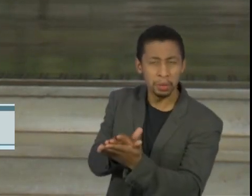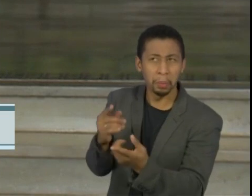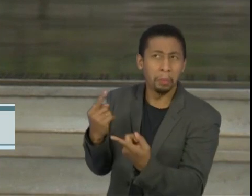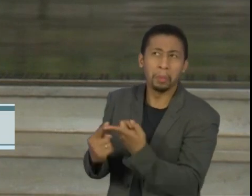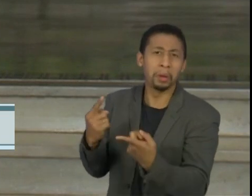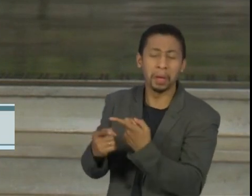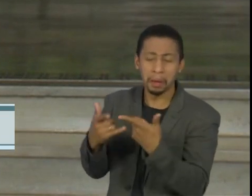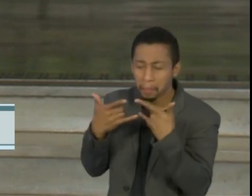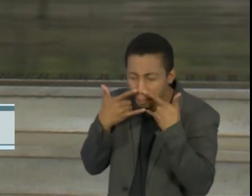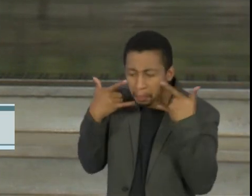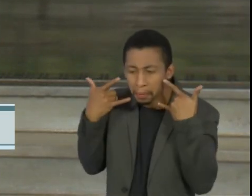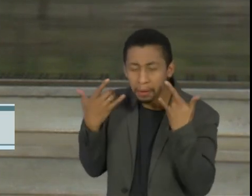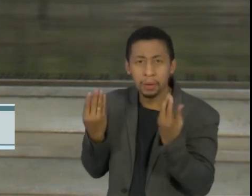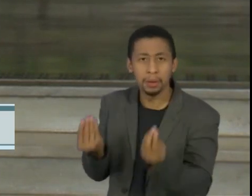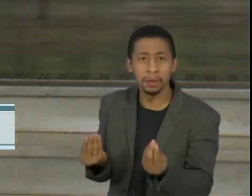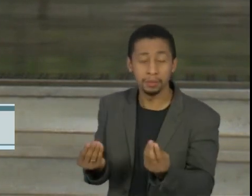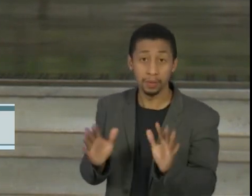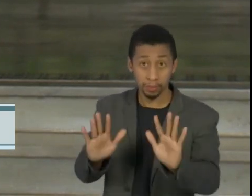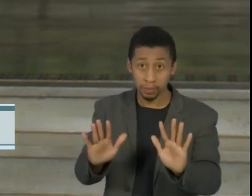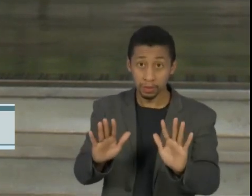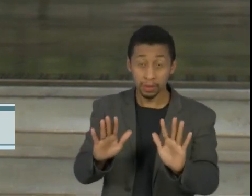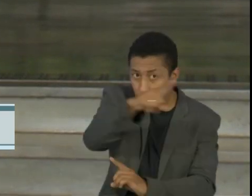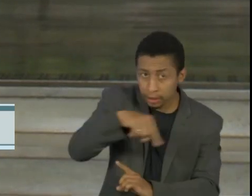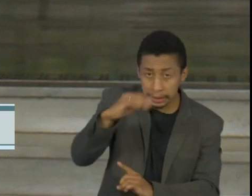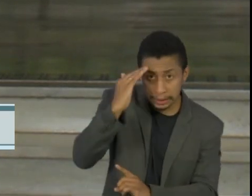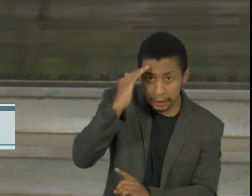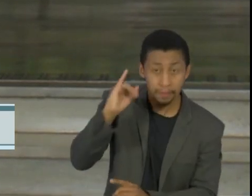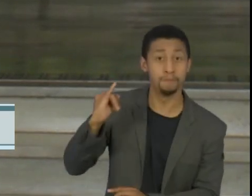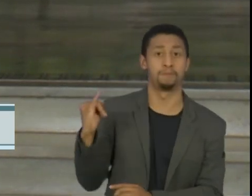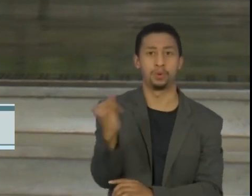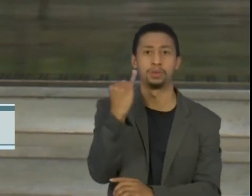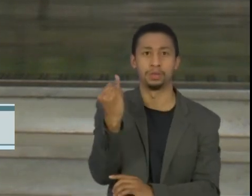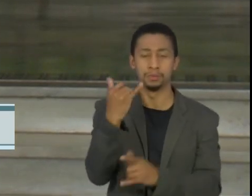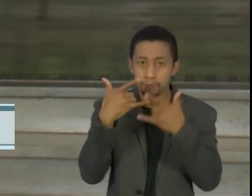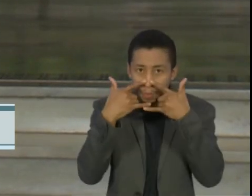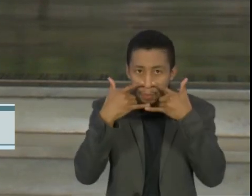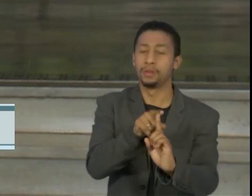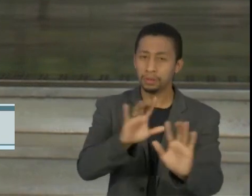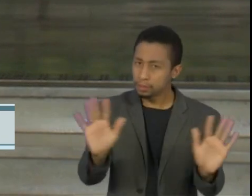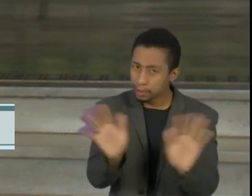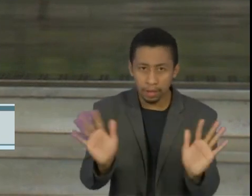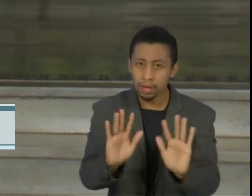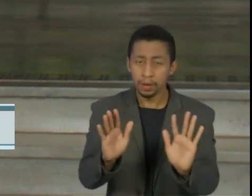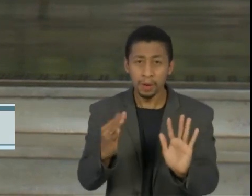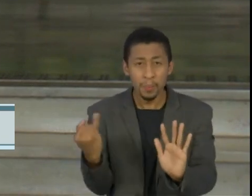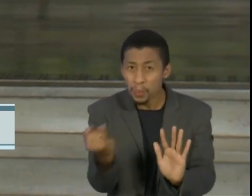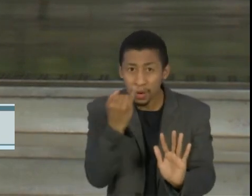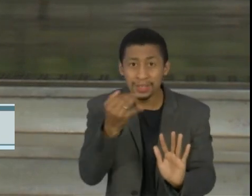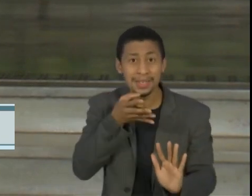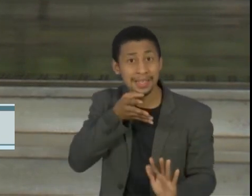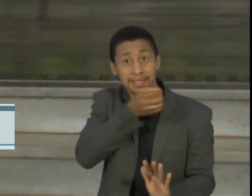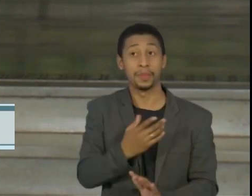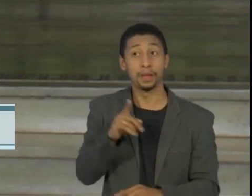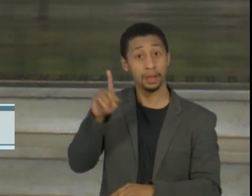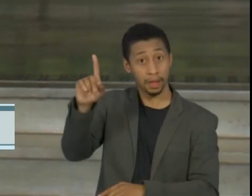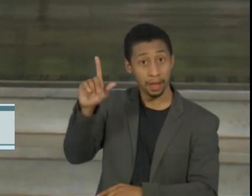não é multar, é alertar, é orientar a máscara como sendo salvar